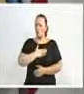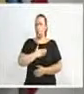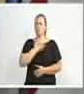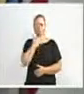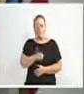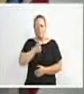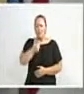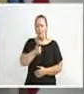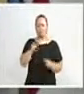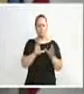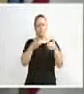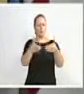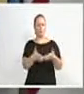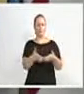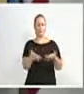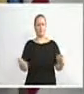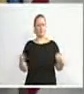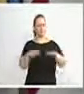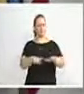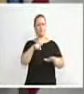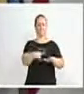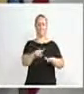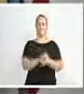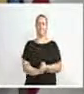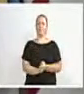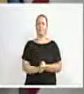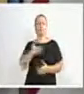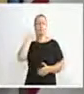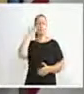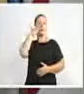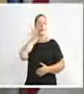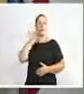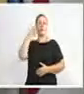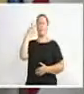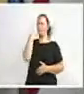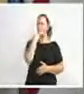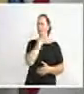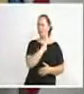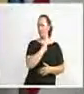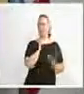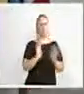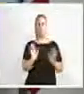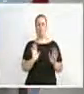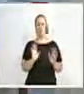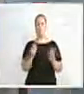na nossa comunidade. Não preciso falar bonito para fazer o bem e não olhar a quem.